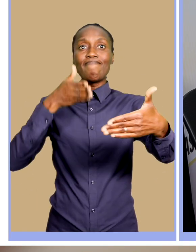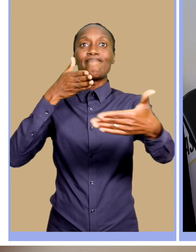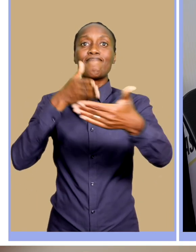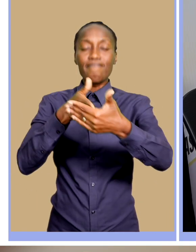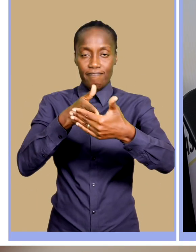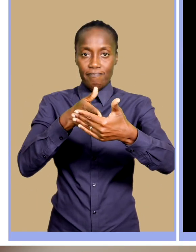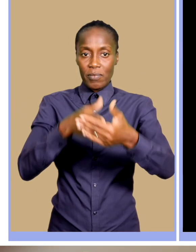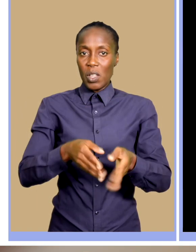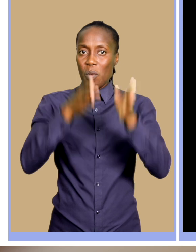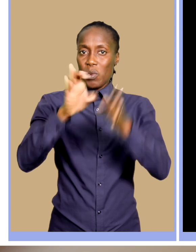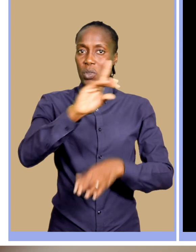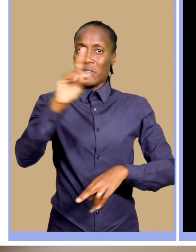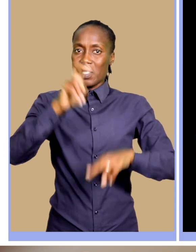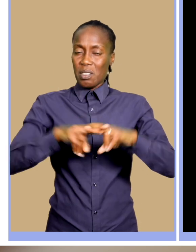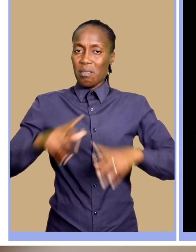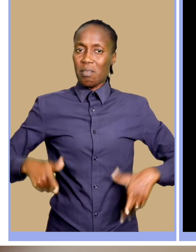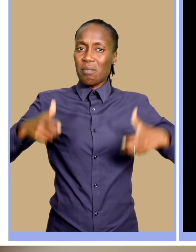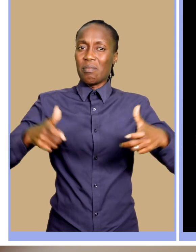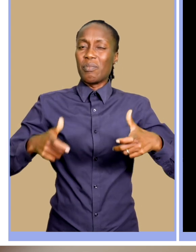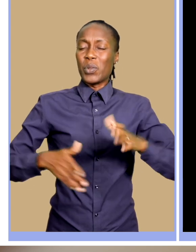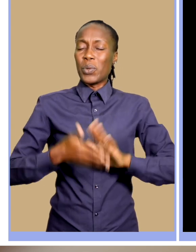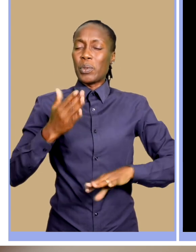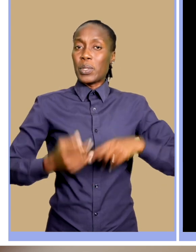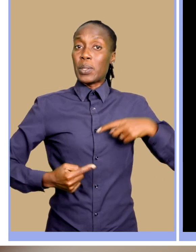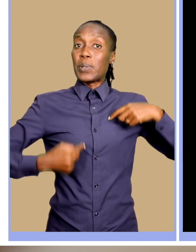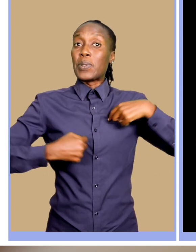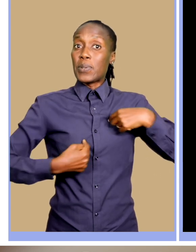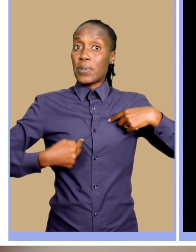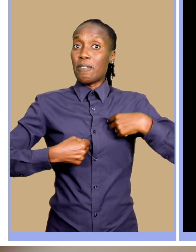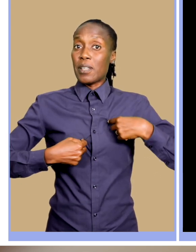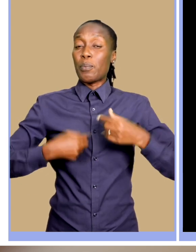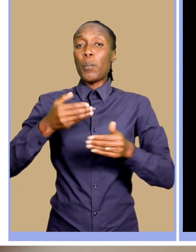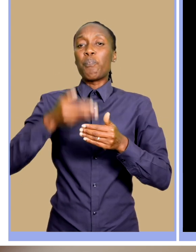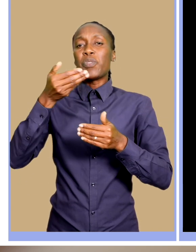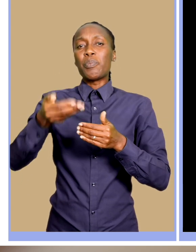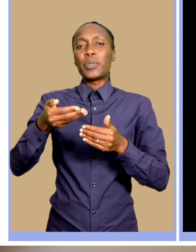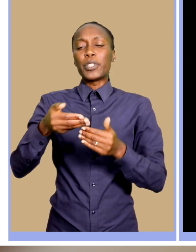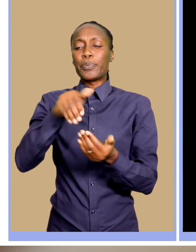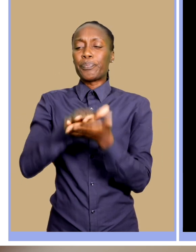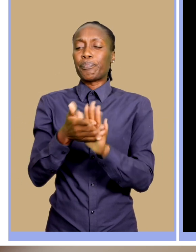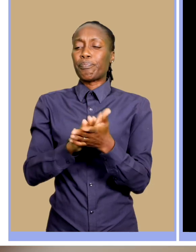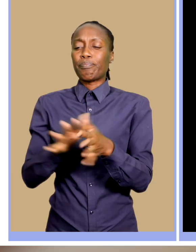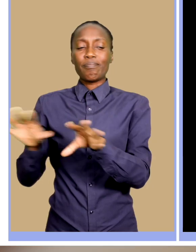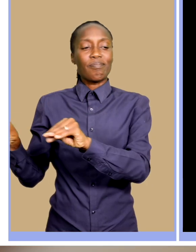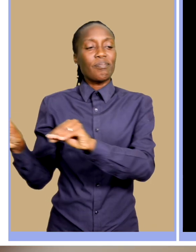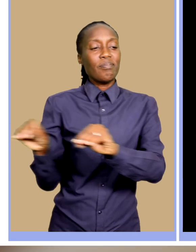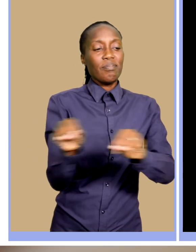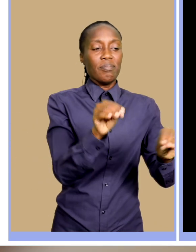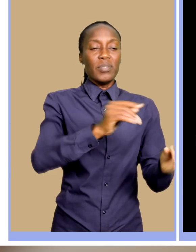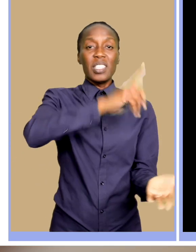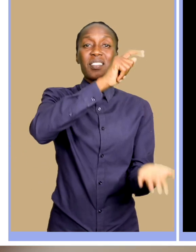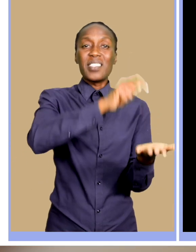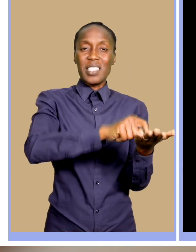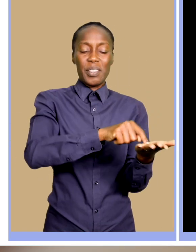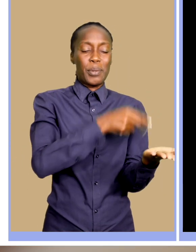centro de reassentamento e lá as coisas são mais graves ainda, questão de saúde, né? Como é que